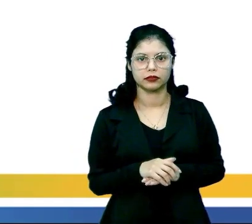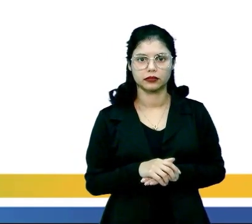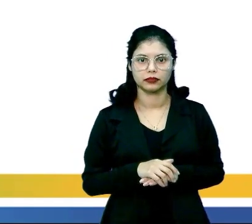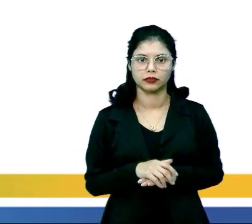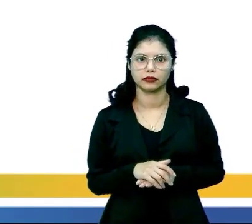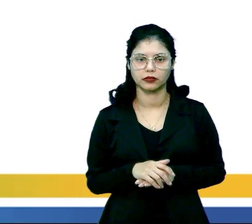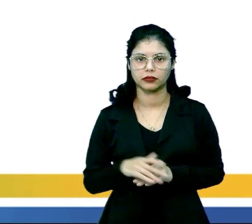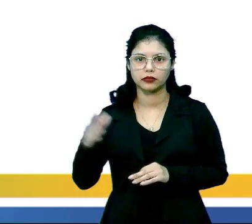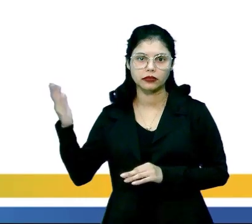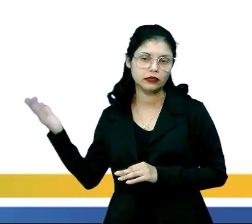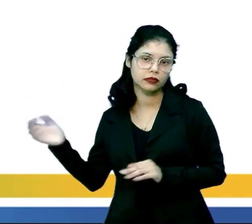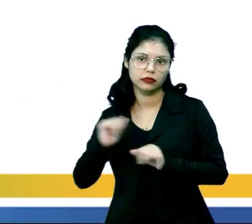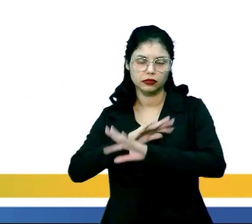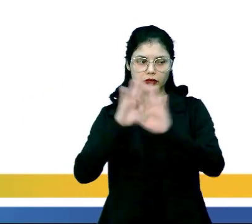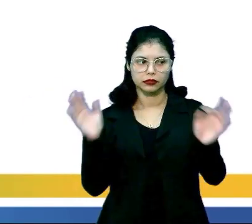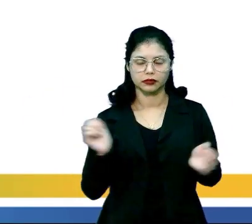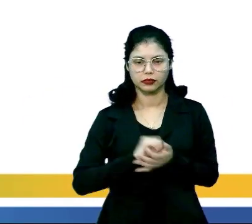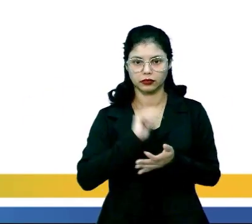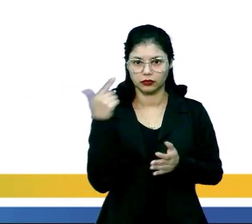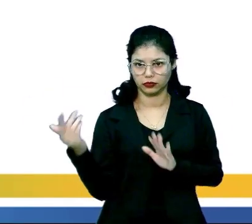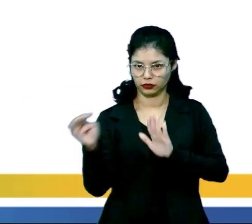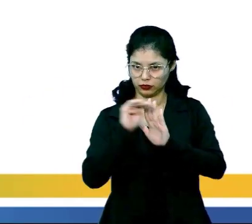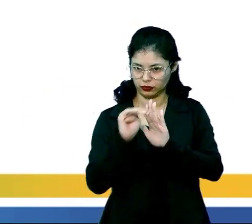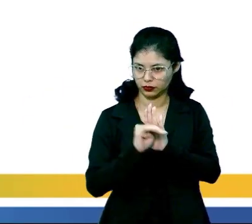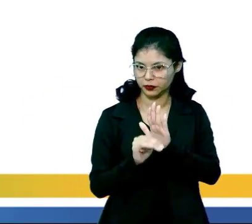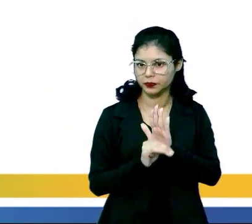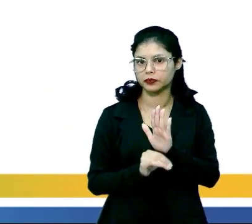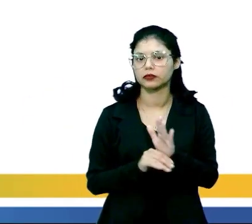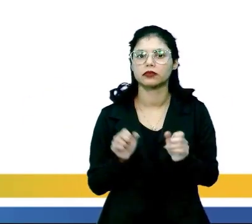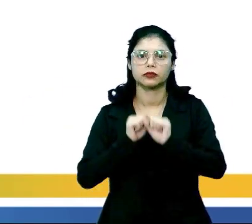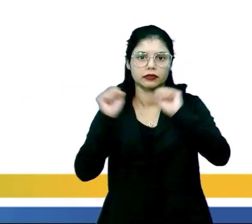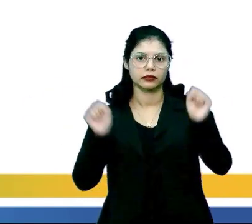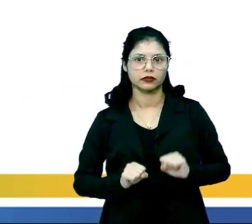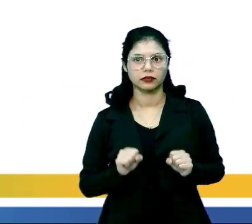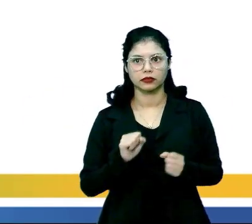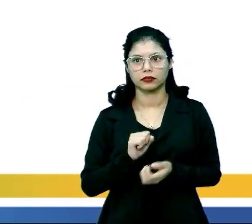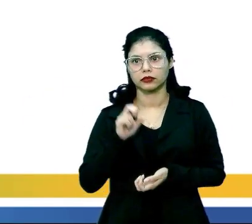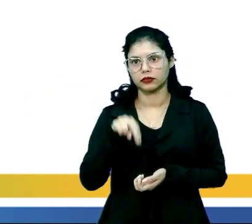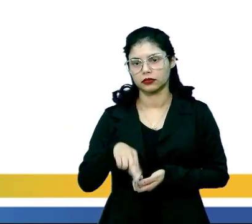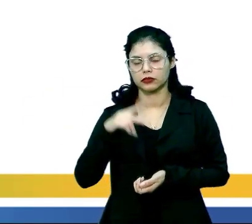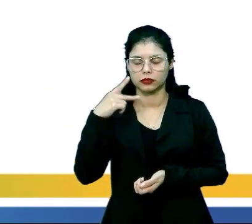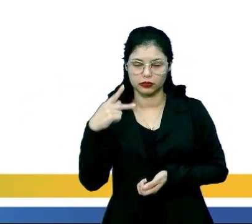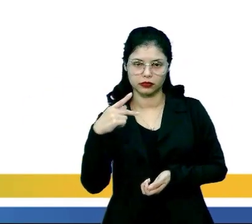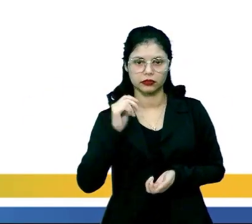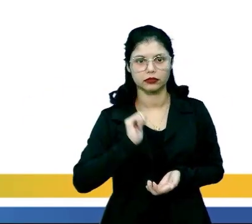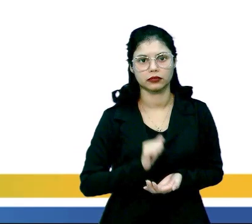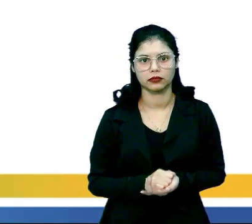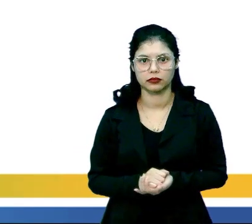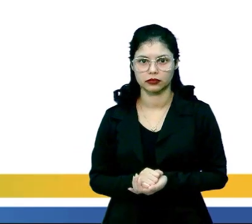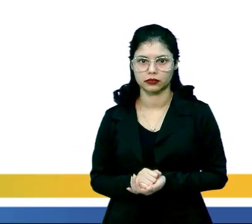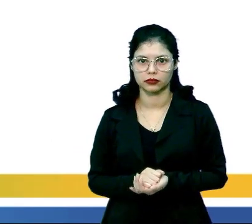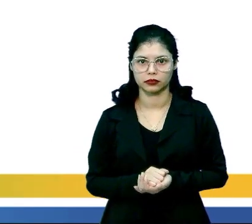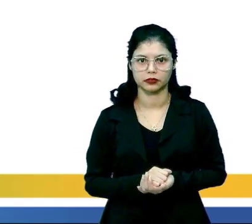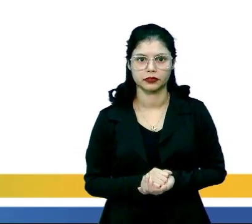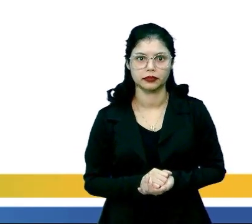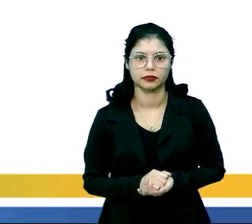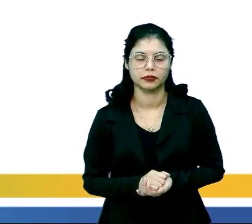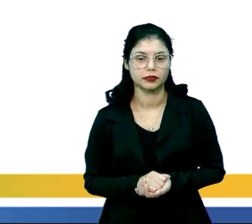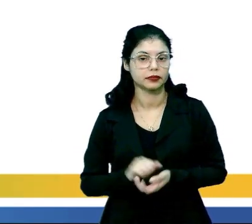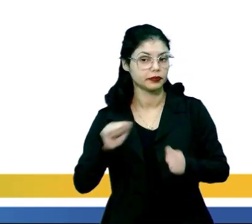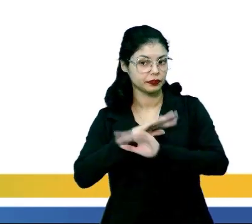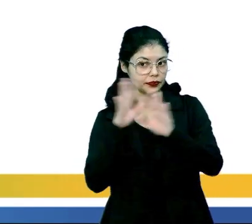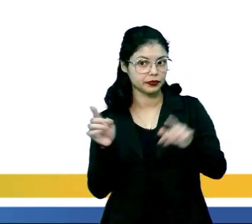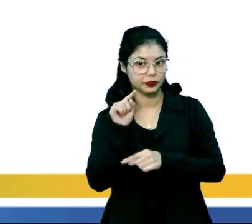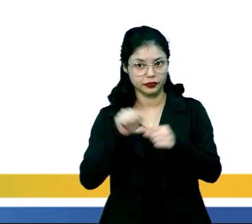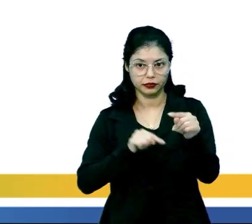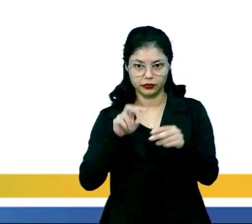E, é claro, temos a outra classificação, que é o sistema né, nervoso periférico, que